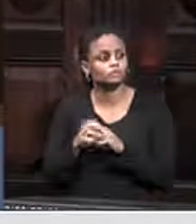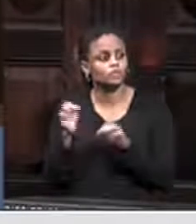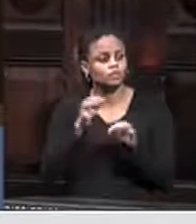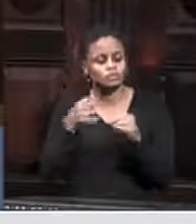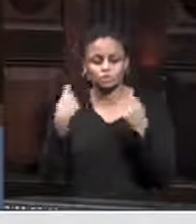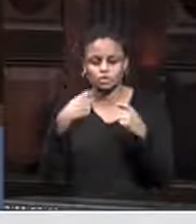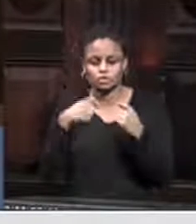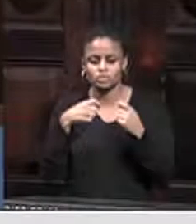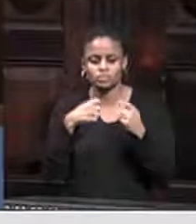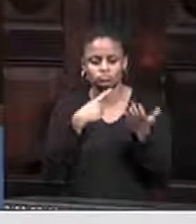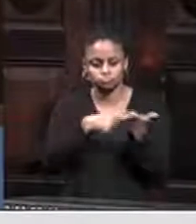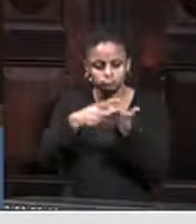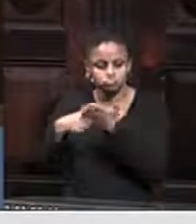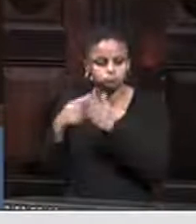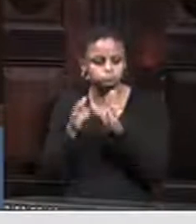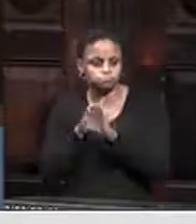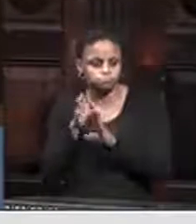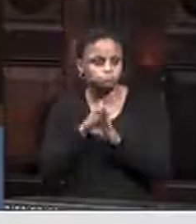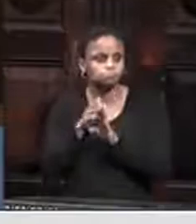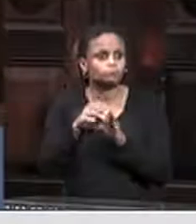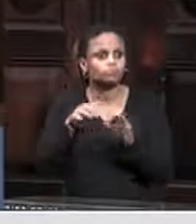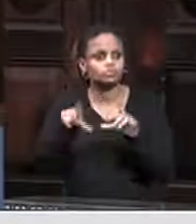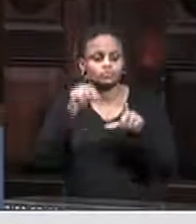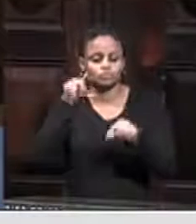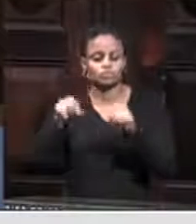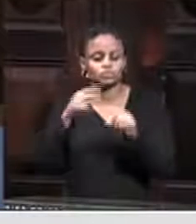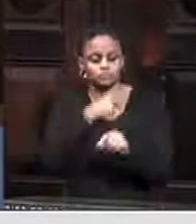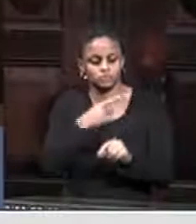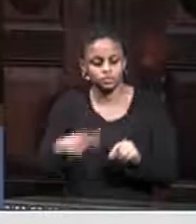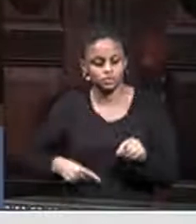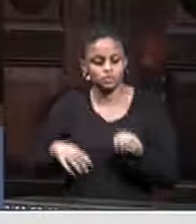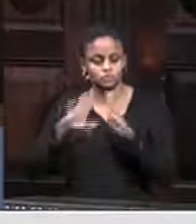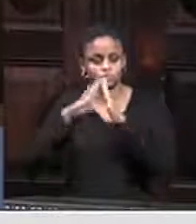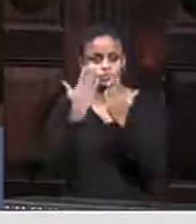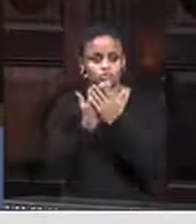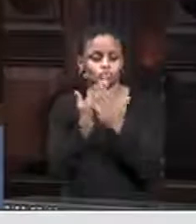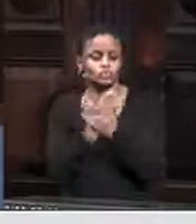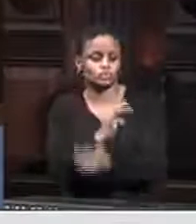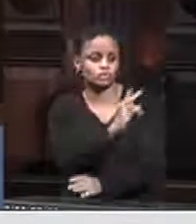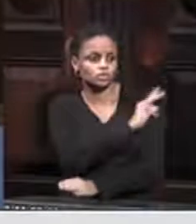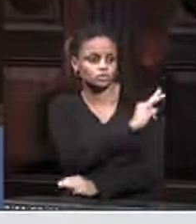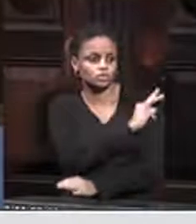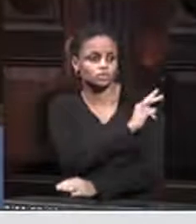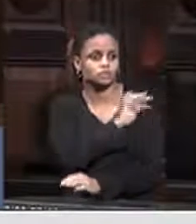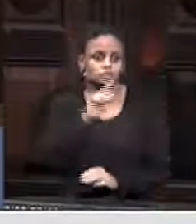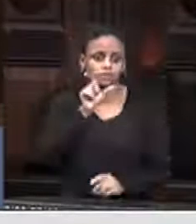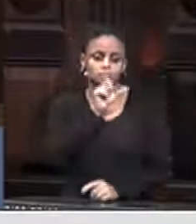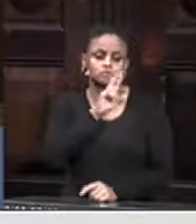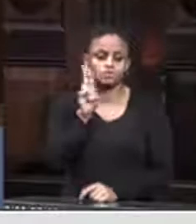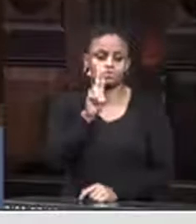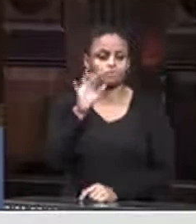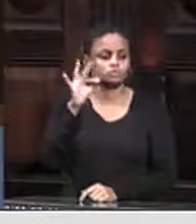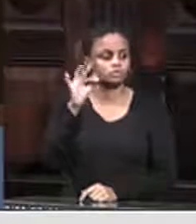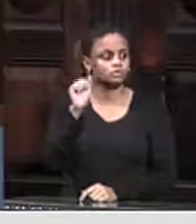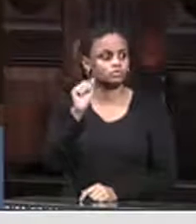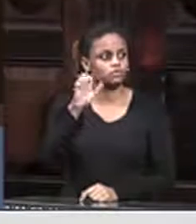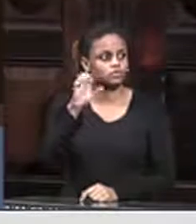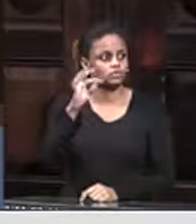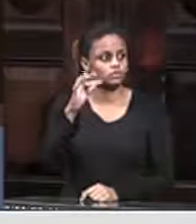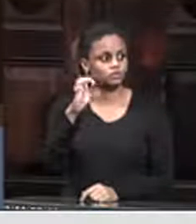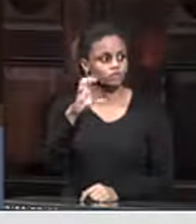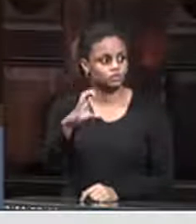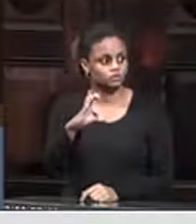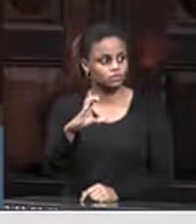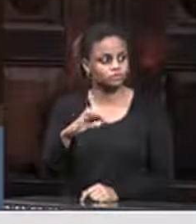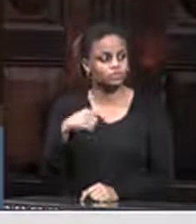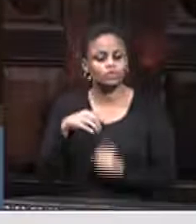de Apoio à Escola Técnica, a nossa FAETEC. Queria iniciar esse meu pronunciamento parabenizando o